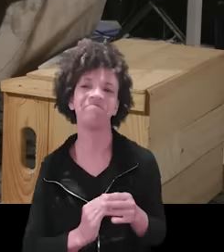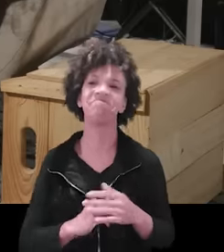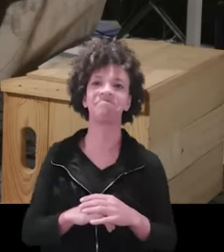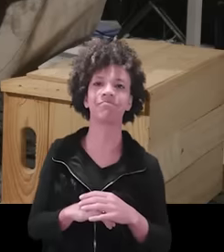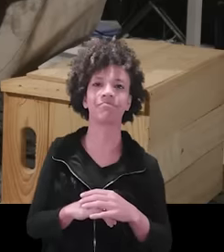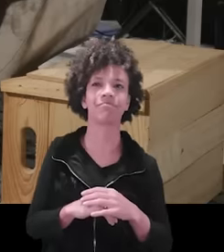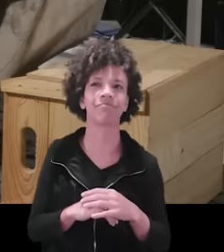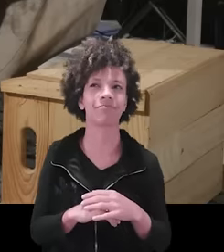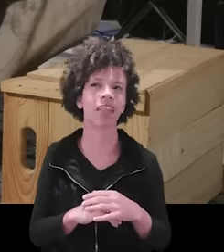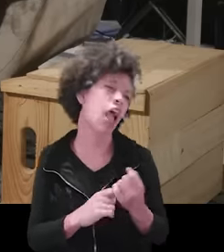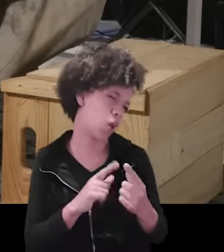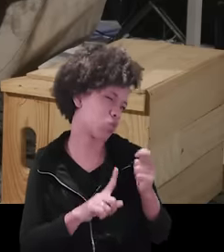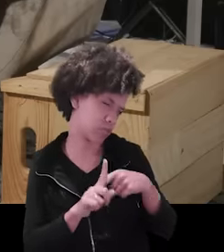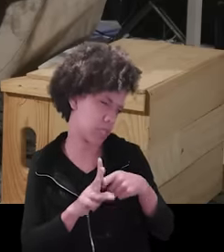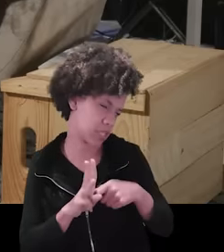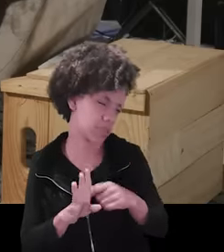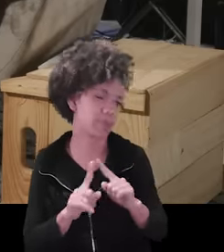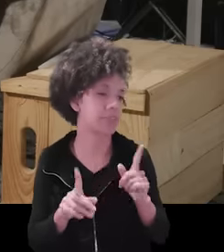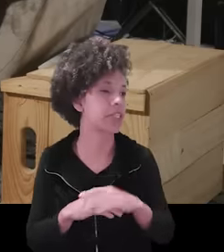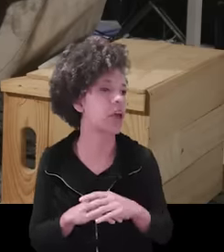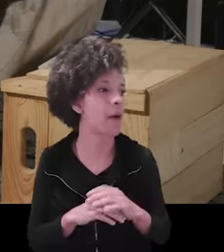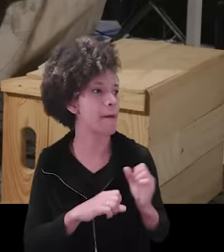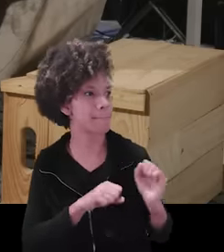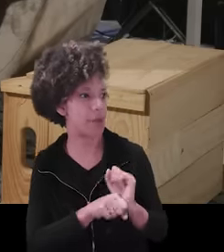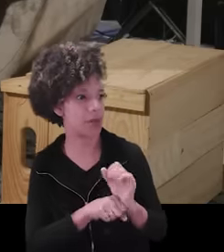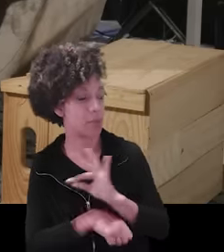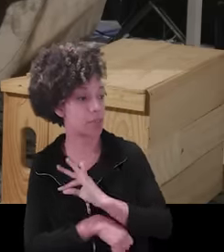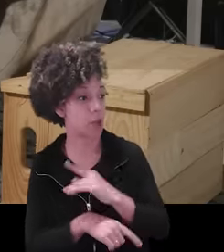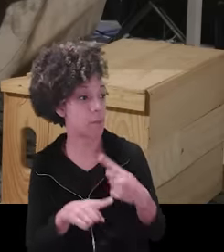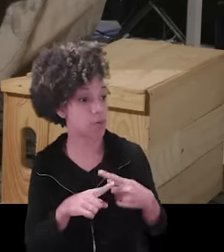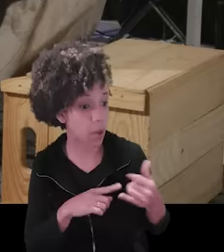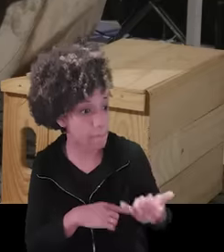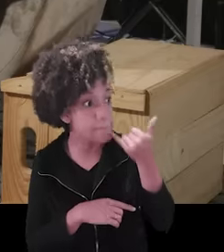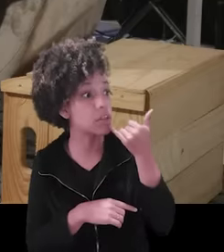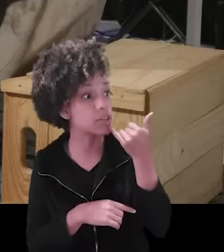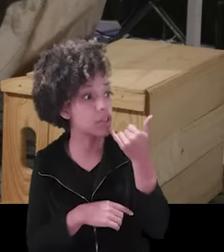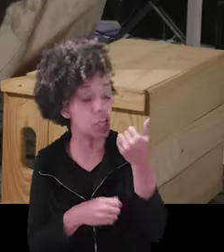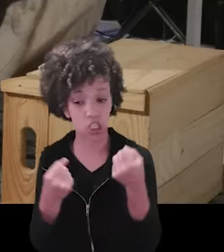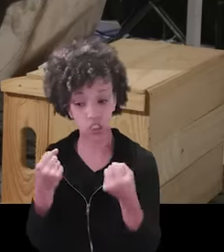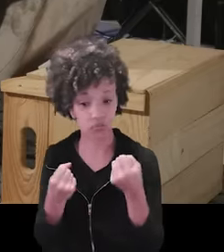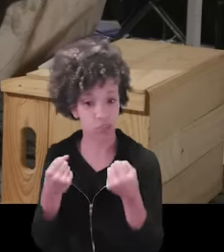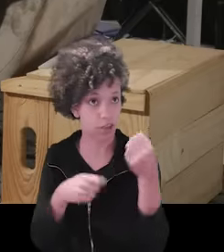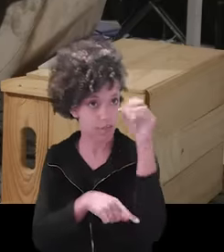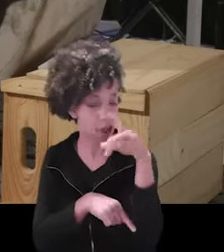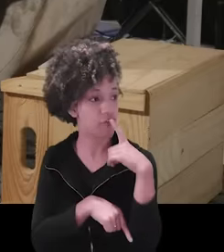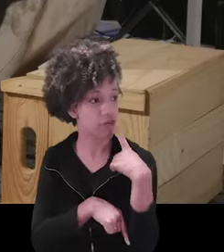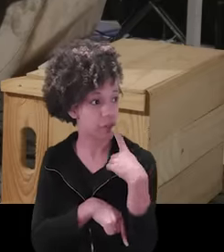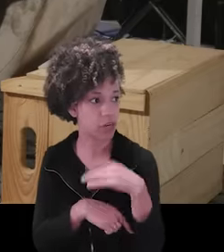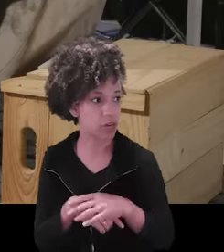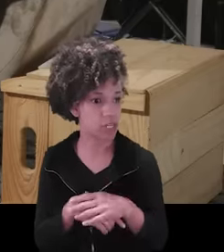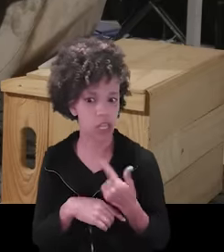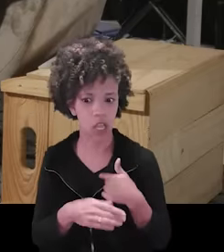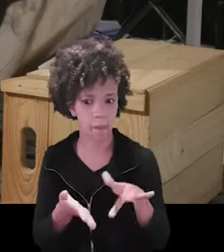de chegar se ela chegar não tava alguns meses lá e aí eu fui para nada pelo policial porque eu peguei no celular enquanto tava falando